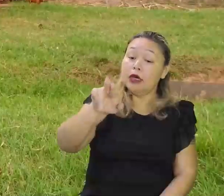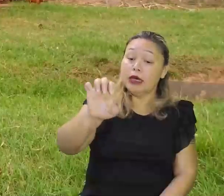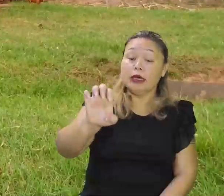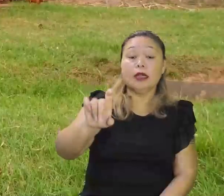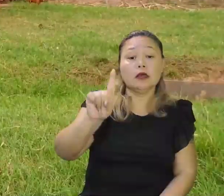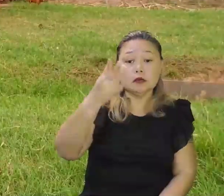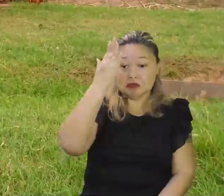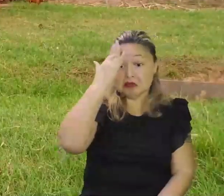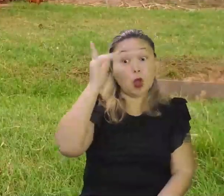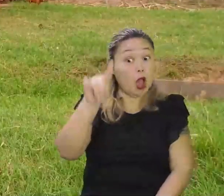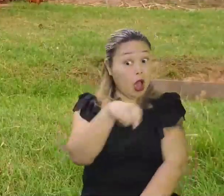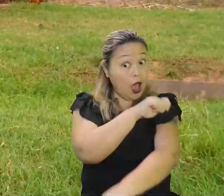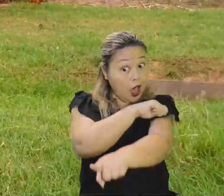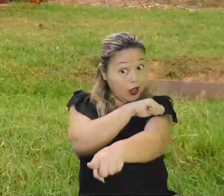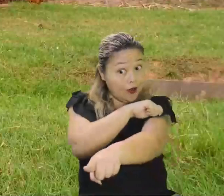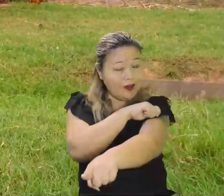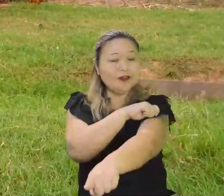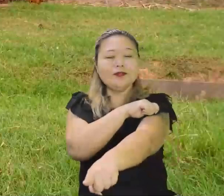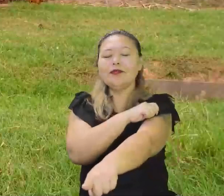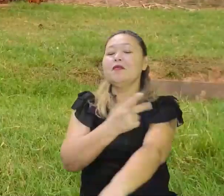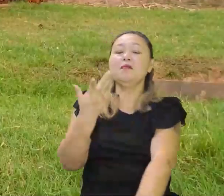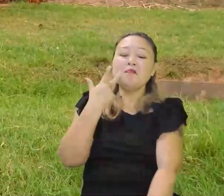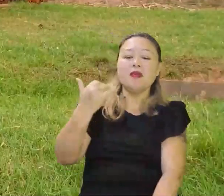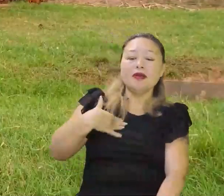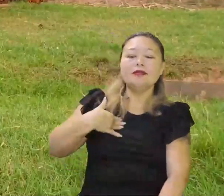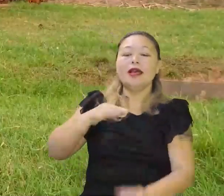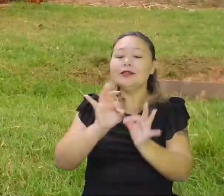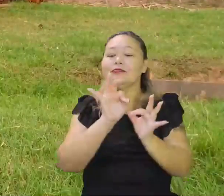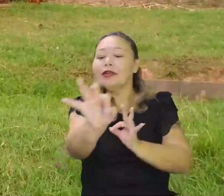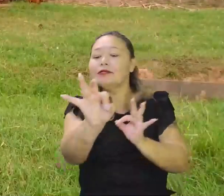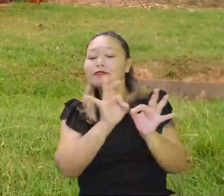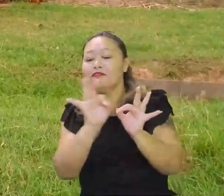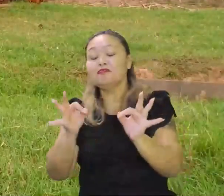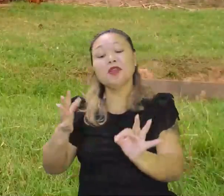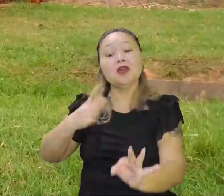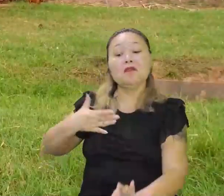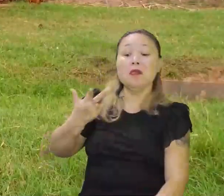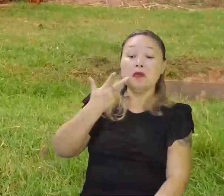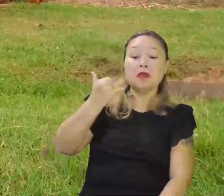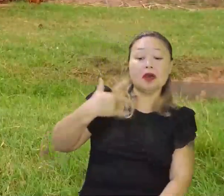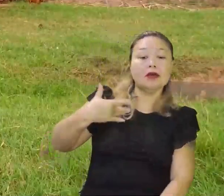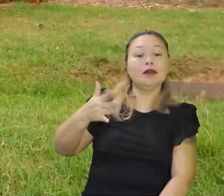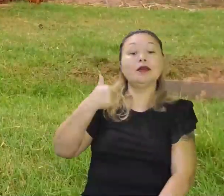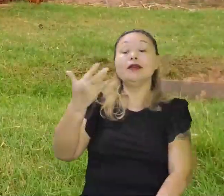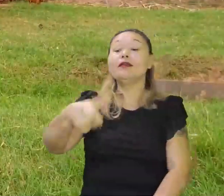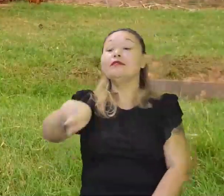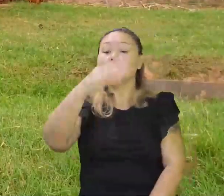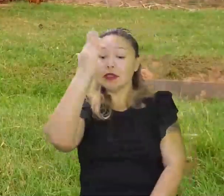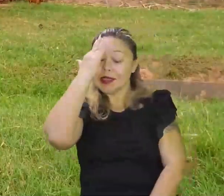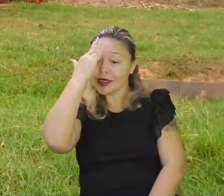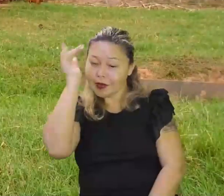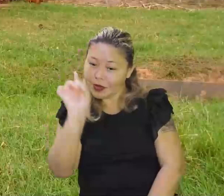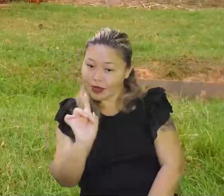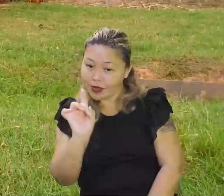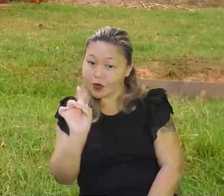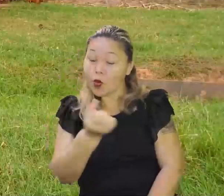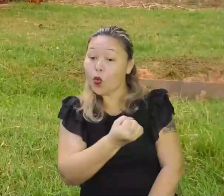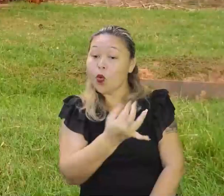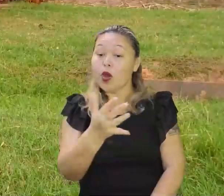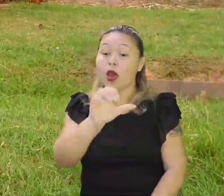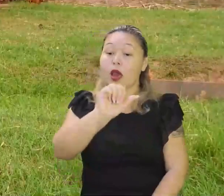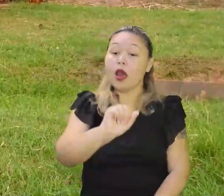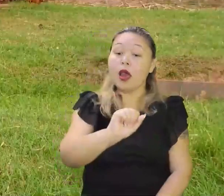Ah, os alunos já dão. Ah, meu pai disse que um alqueire mede tanto. Meu pai disse que um alqueire é tanto. E aí, você sabe quanto vale um alqueire? Quanto que vale um